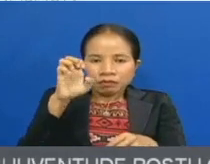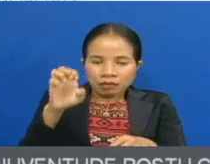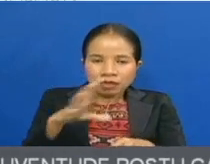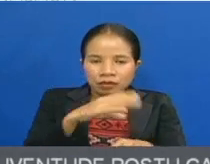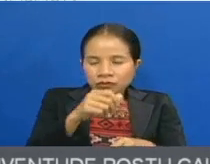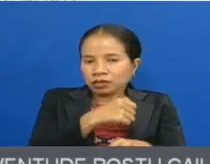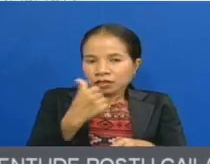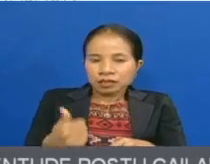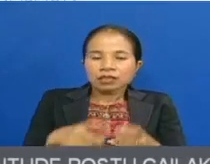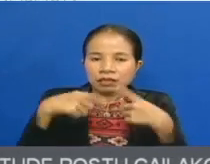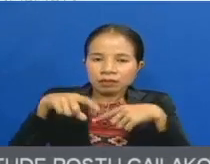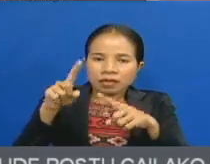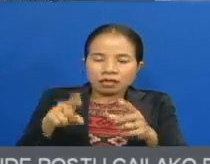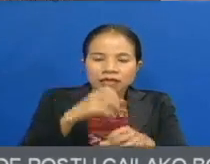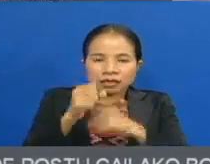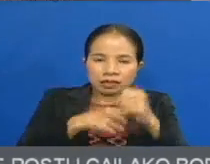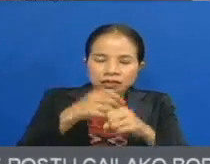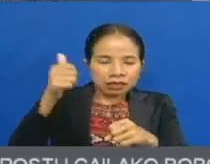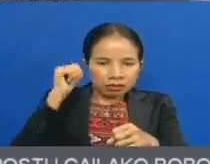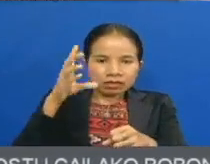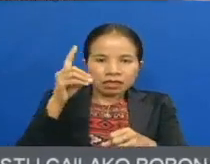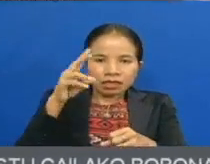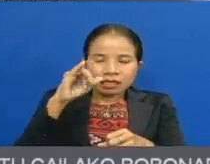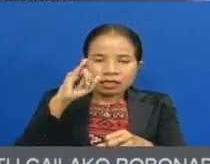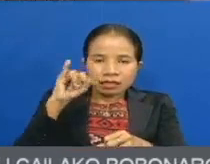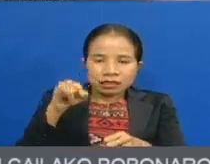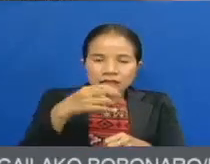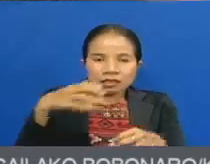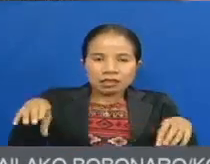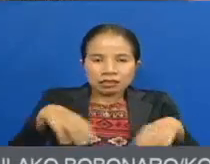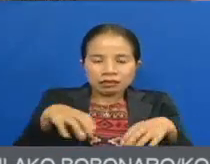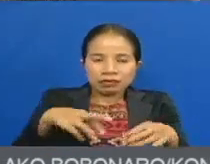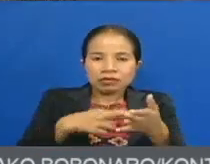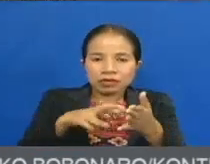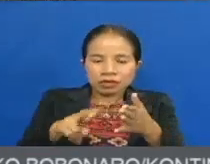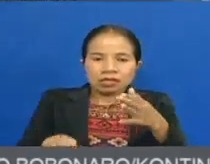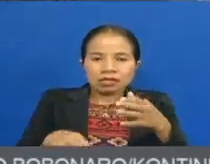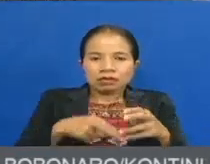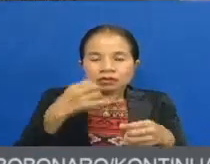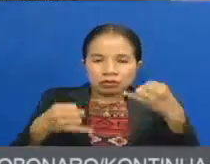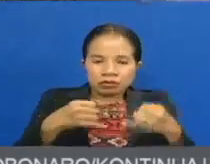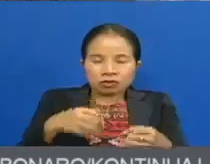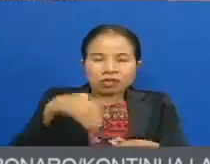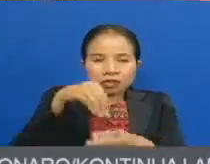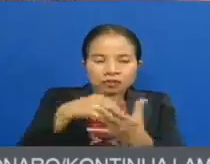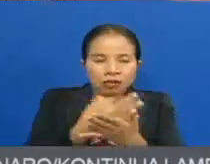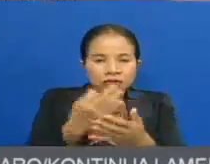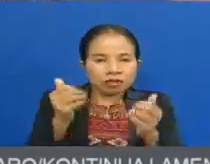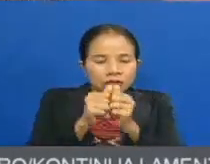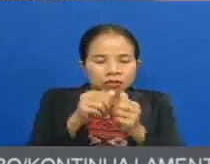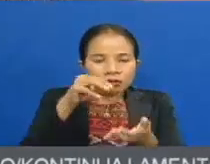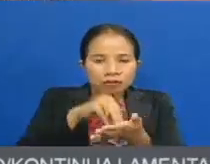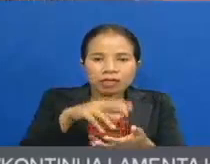Cotão, e nesse é tu. Tinancoto, Direção-Geral Serviço Registro Notariado, Hatama receita quase dólar americano